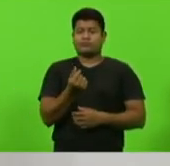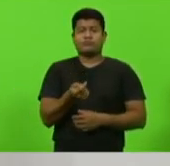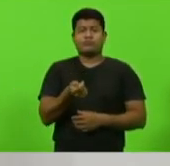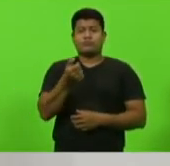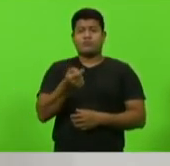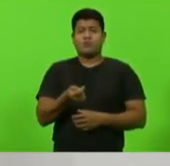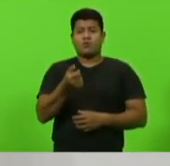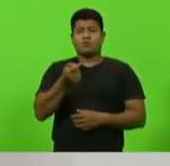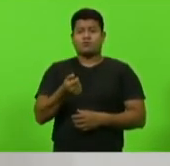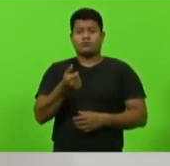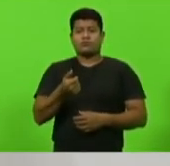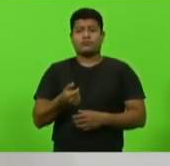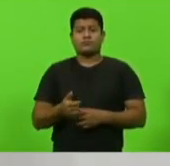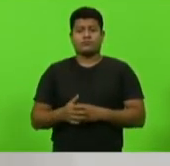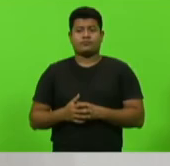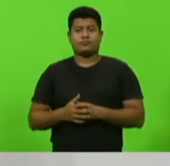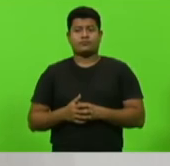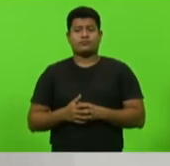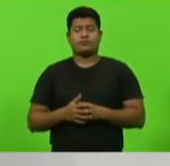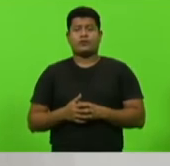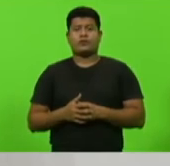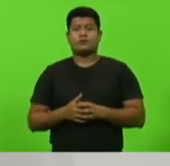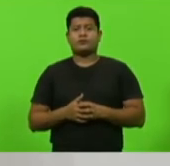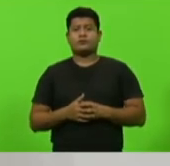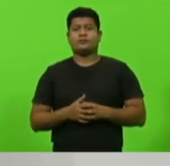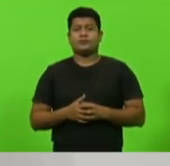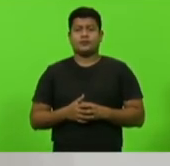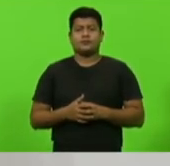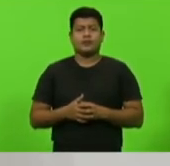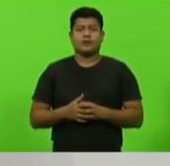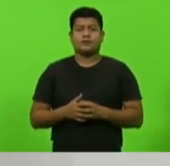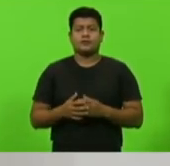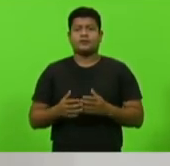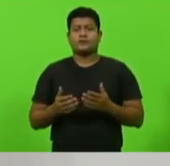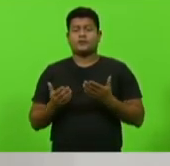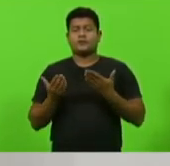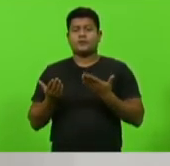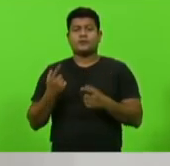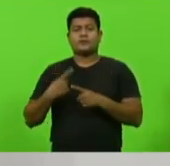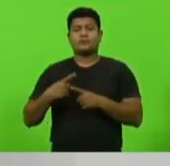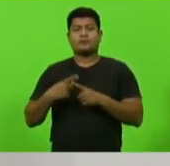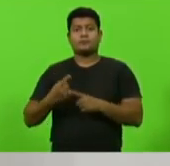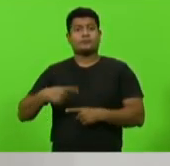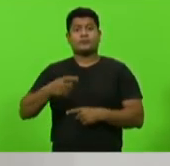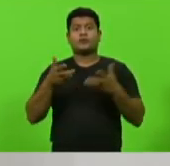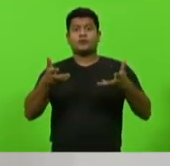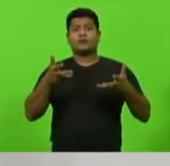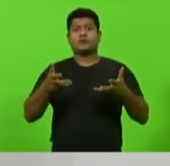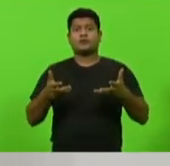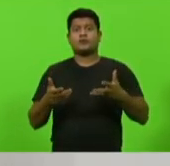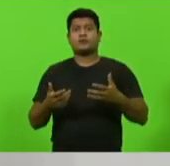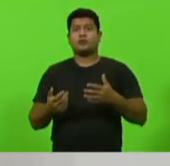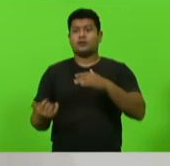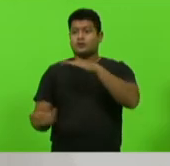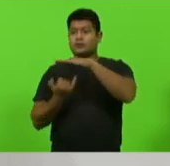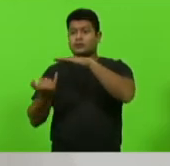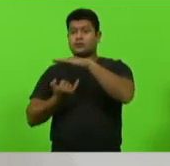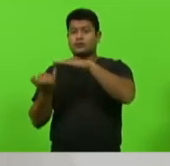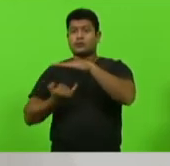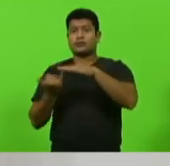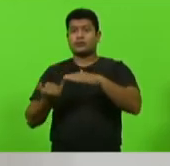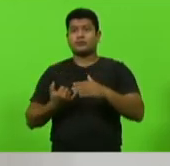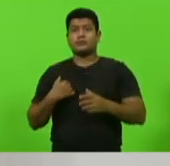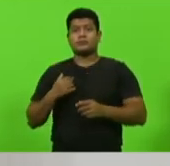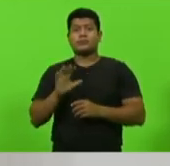graça. Por quê? Porque nós queríamos que o petróleo fosse industrializado aqui dentro do Brasil, para que os